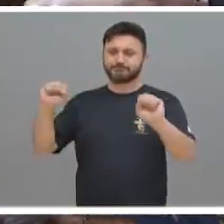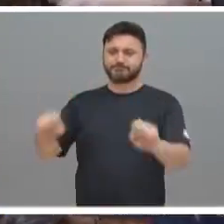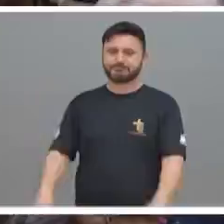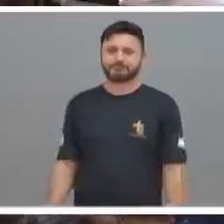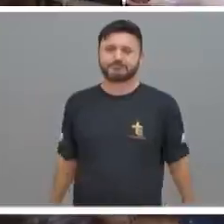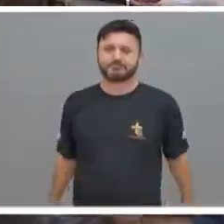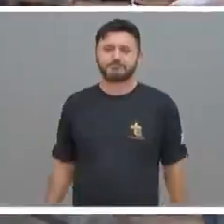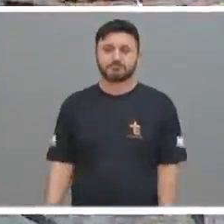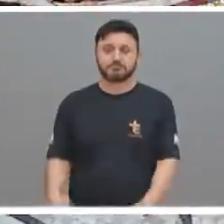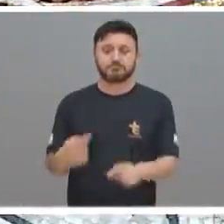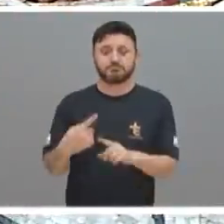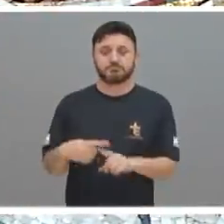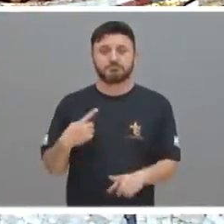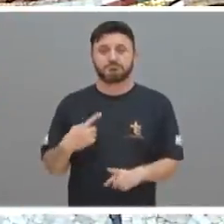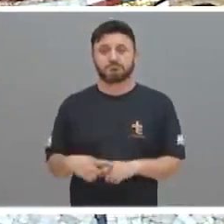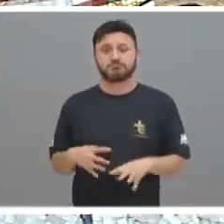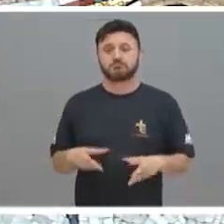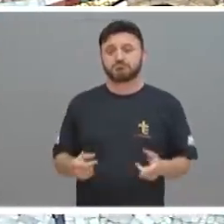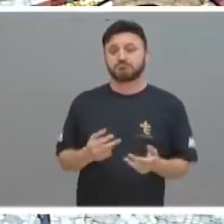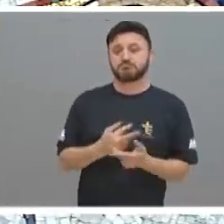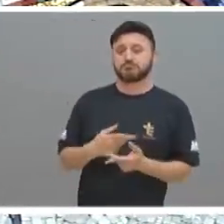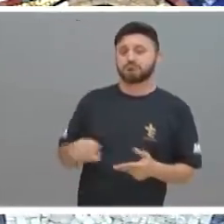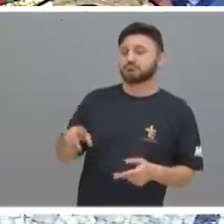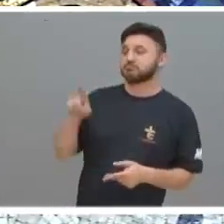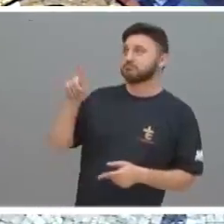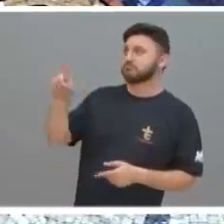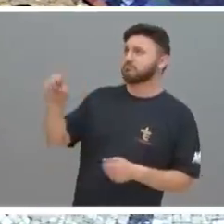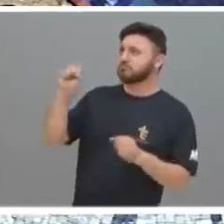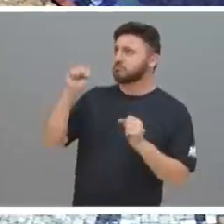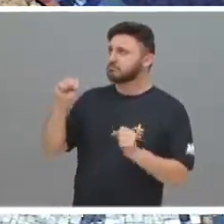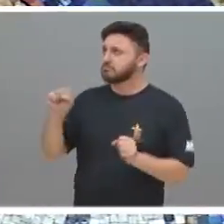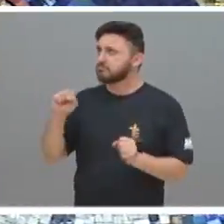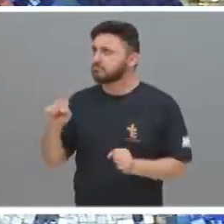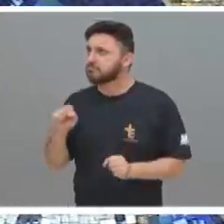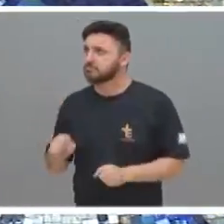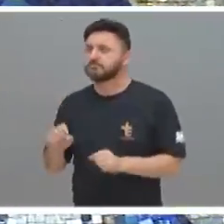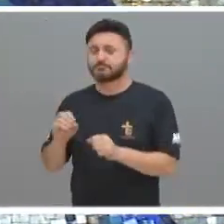impossível, pois tudo pode, Senhor.